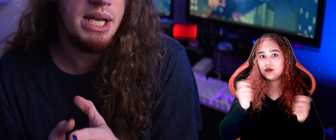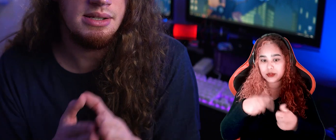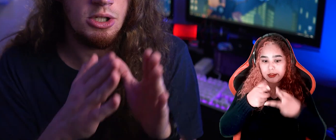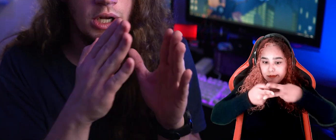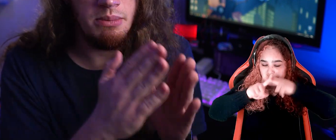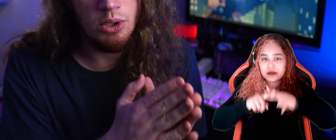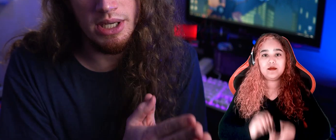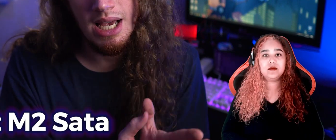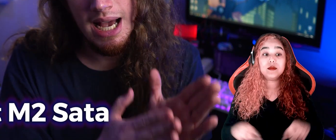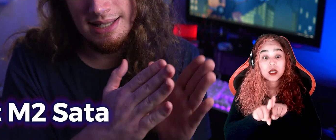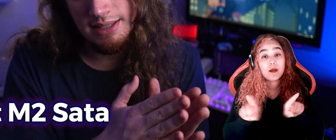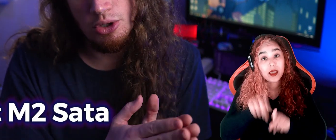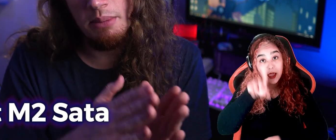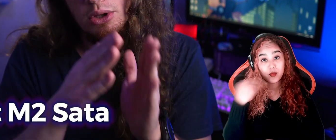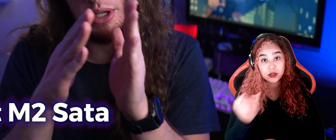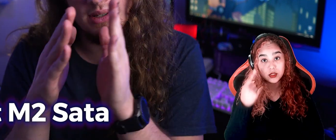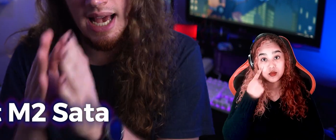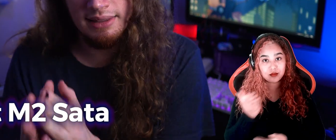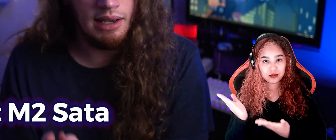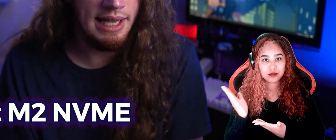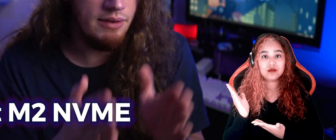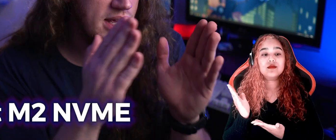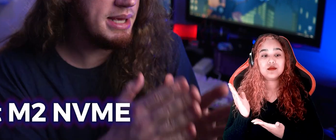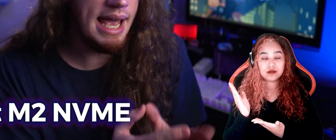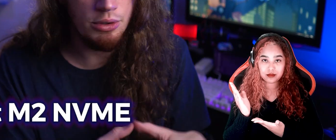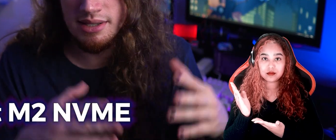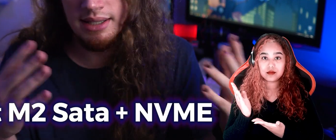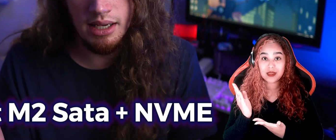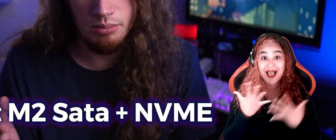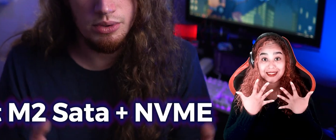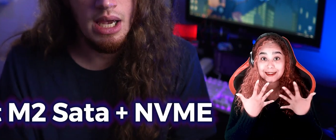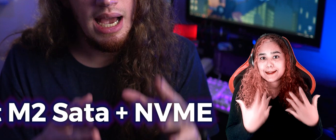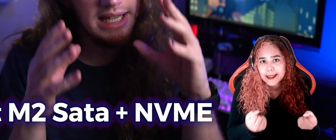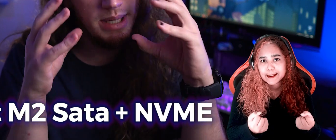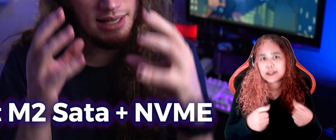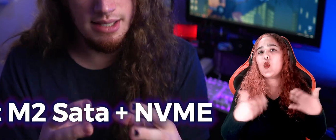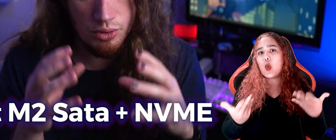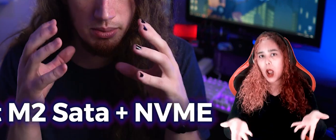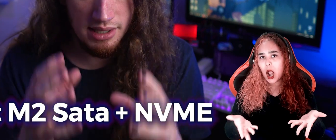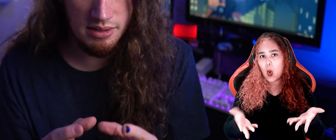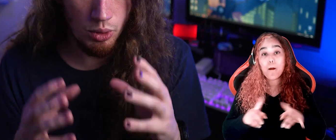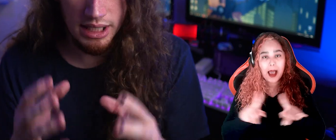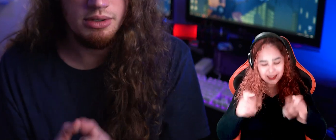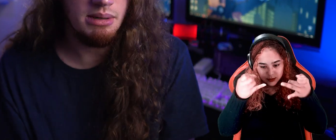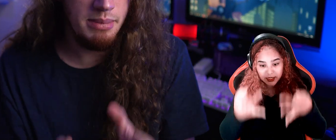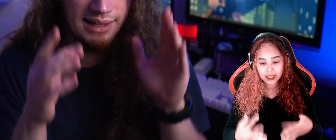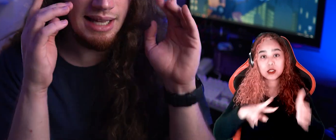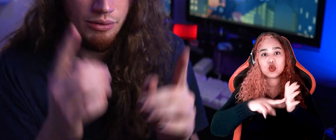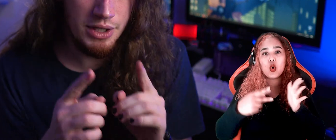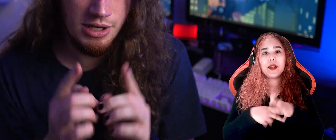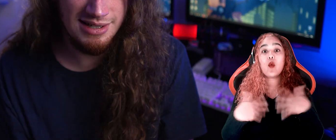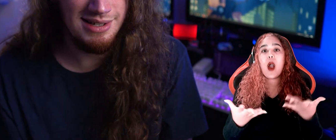importante saber se esse slot M2 aceita só M2, SATA, NVMe ou se aceita ambos. A explicação sobre esses modelos